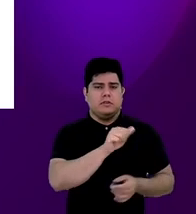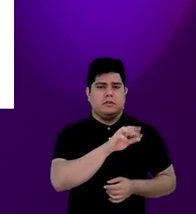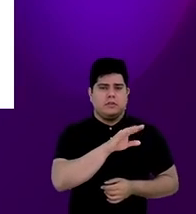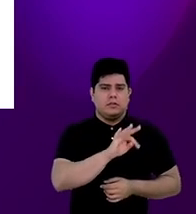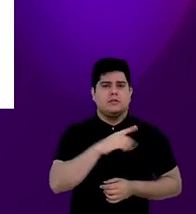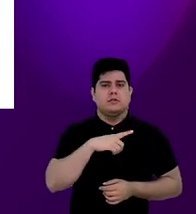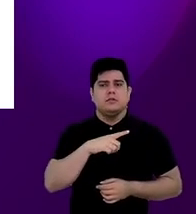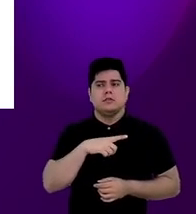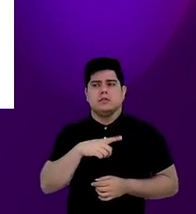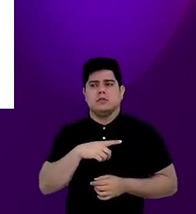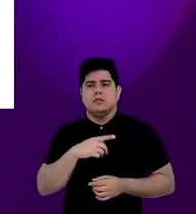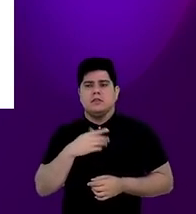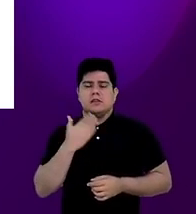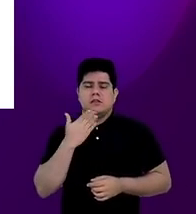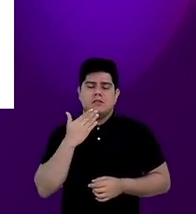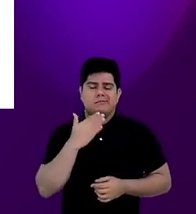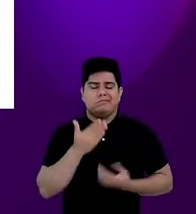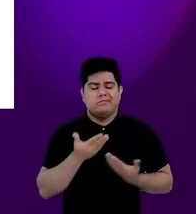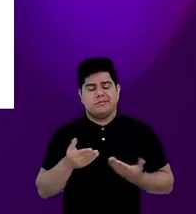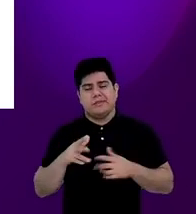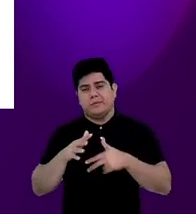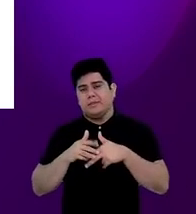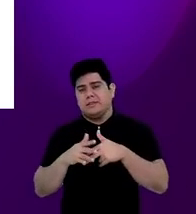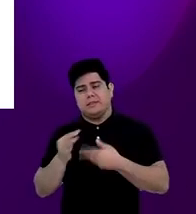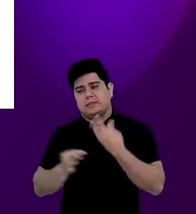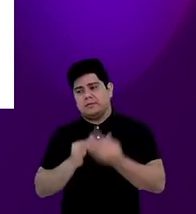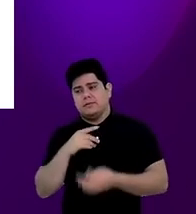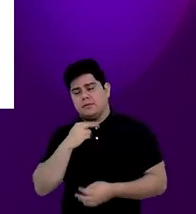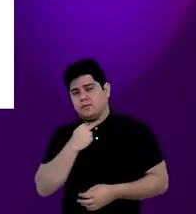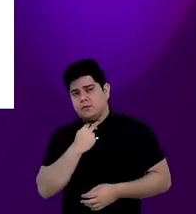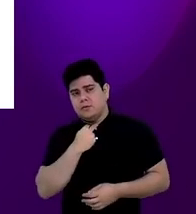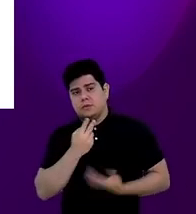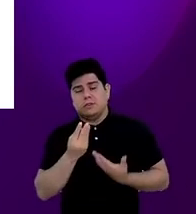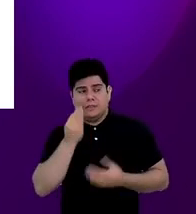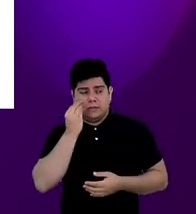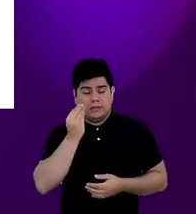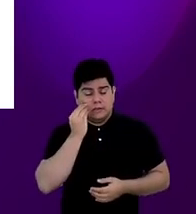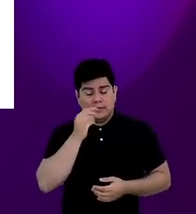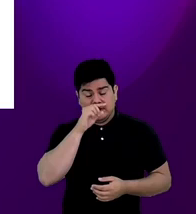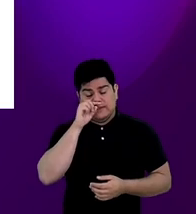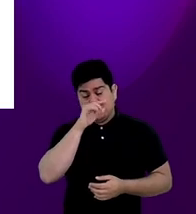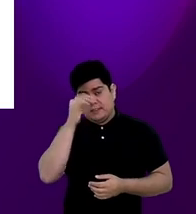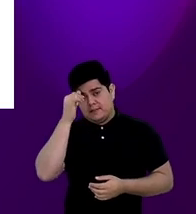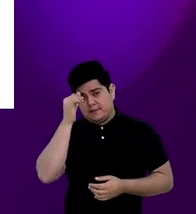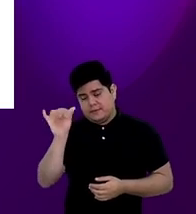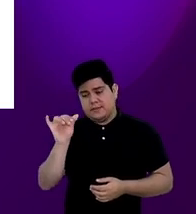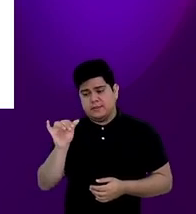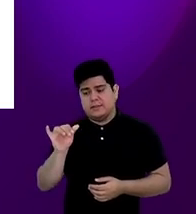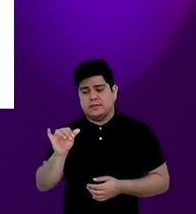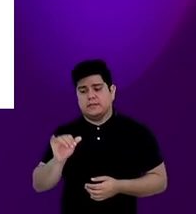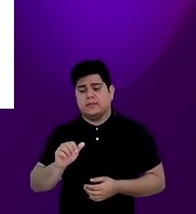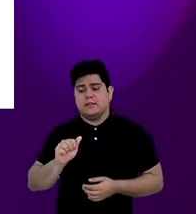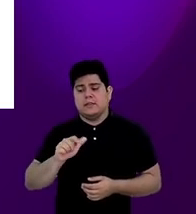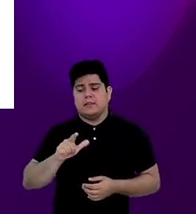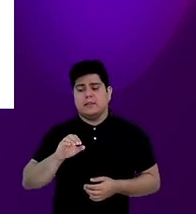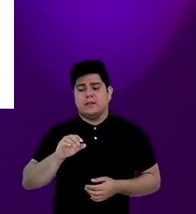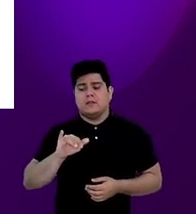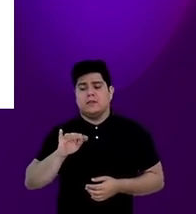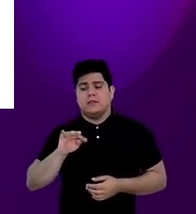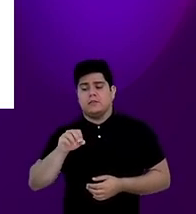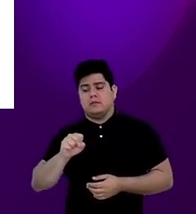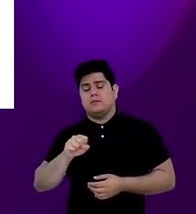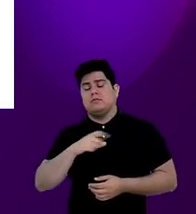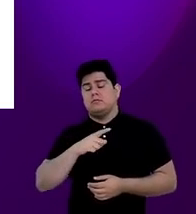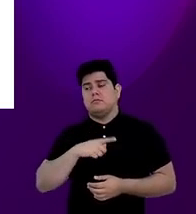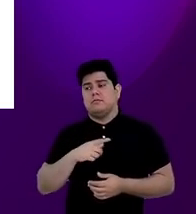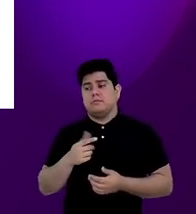manufatura mal sucedida e o paciente não pode ser tratado. Então, a gente tenta, à medida do possível, evitar alquilante naquele paciente que a gente acha